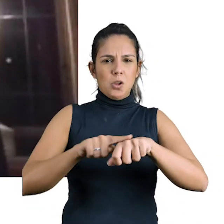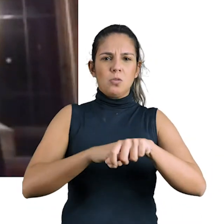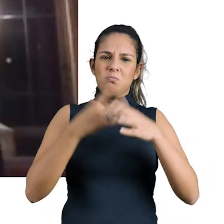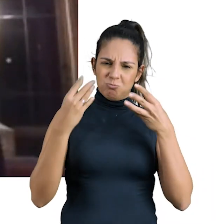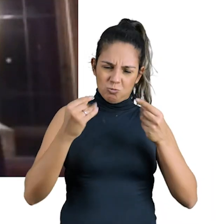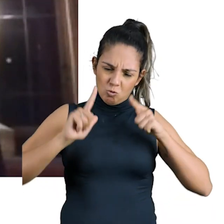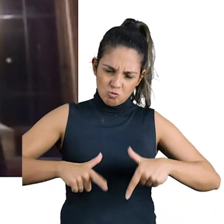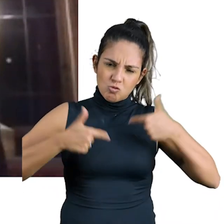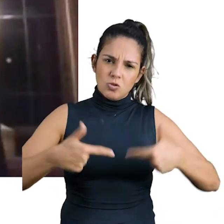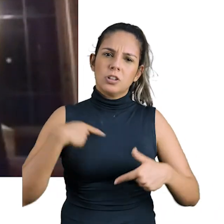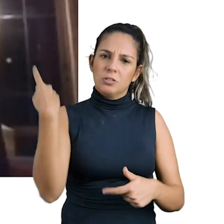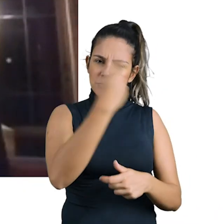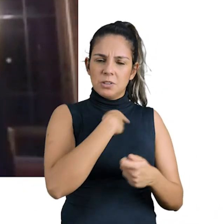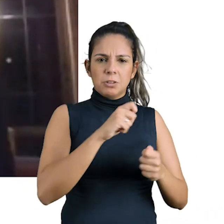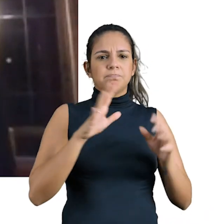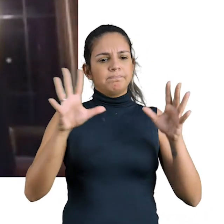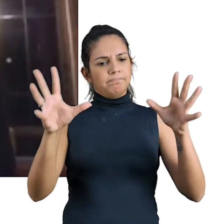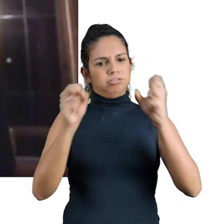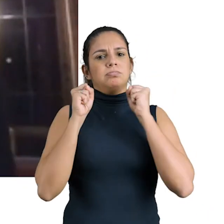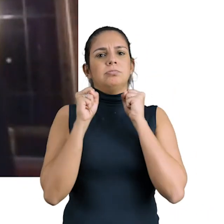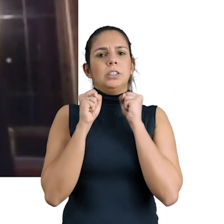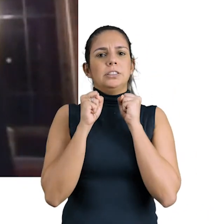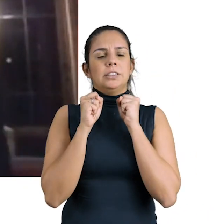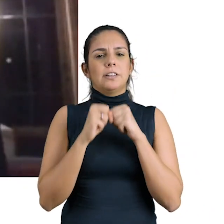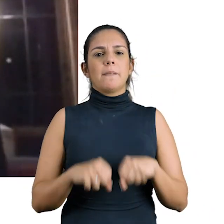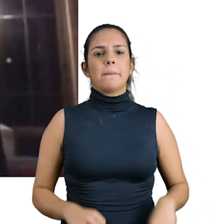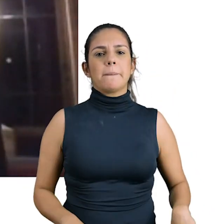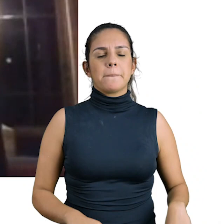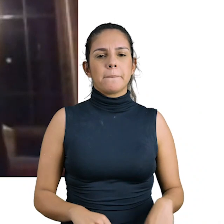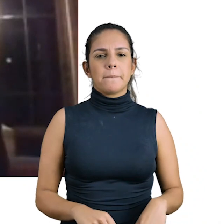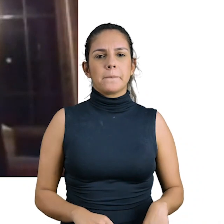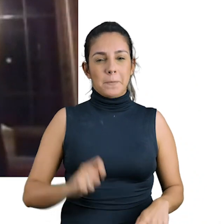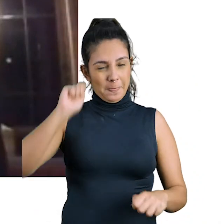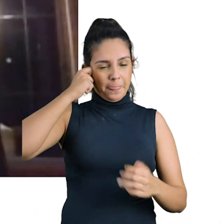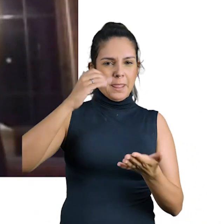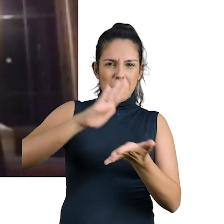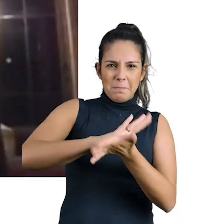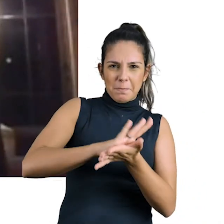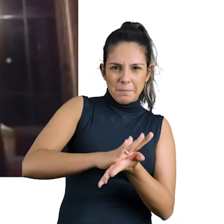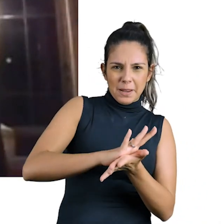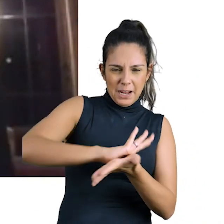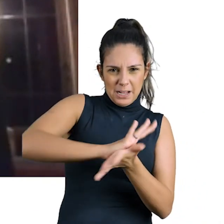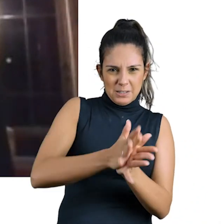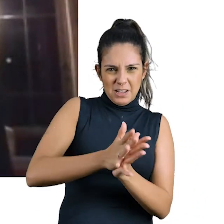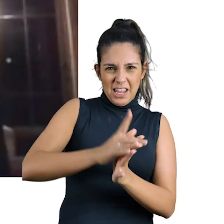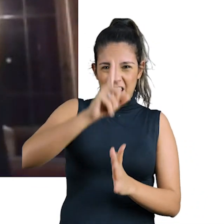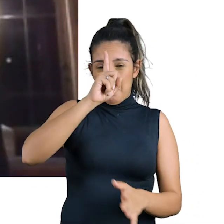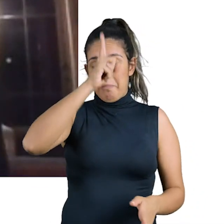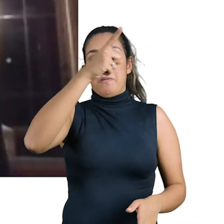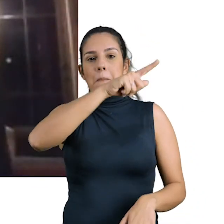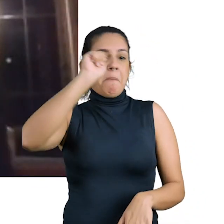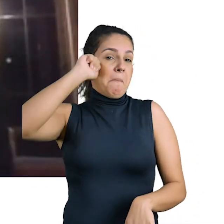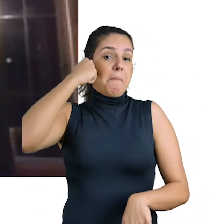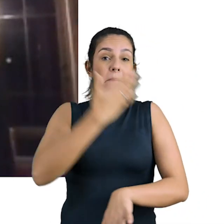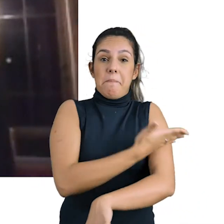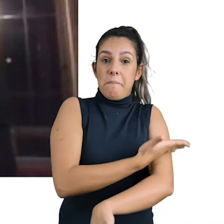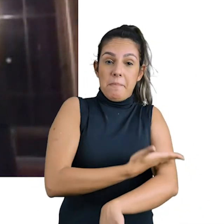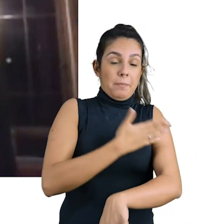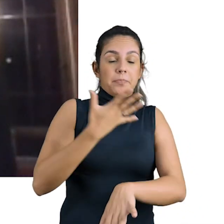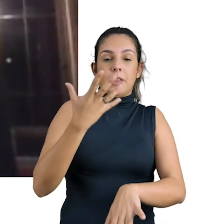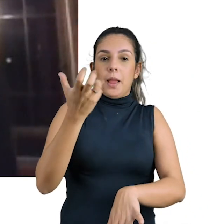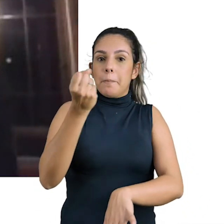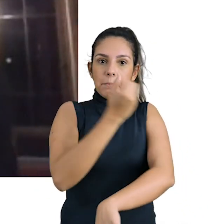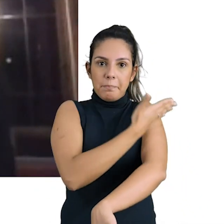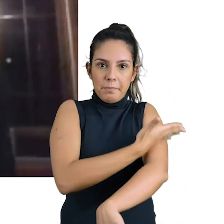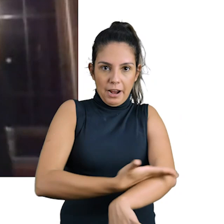que nós precisamos aderir, né? O racismo foi criado pelos brancos, né? Foram os brancos que inventaram a